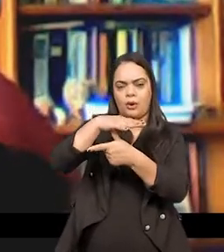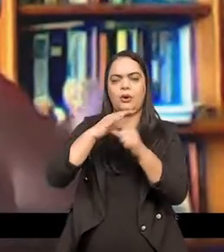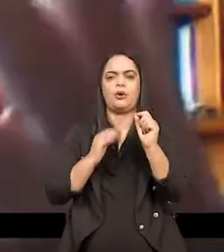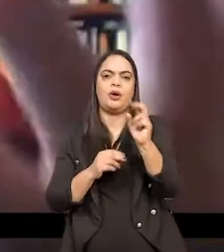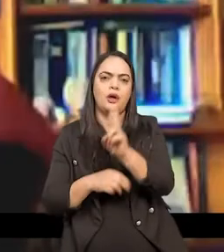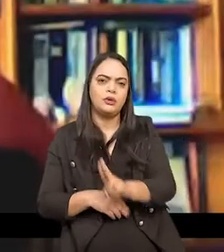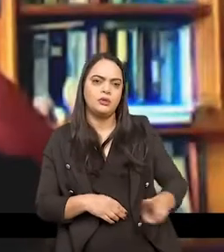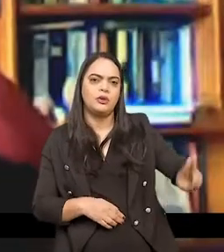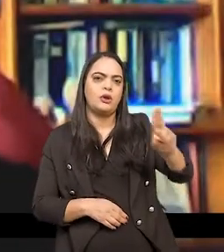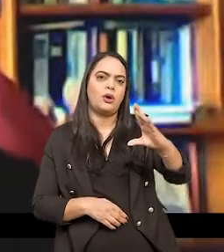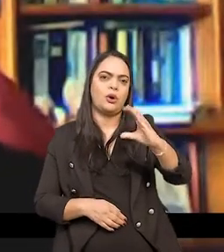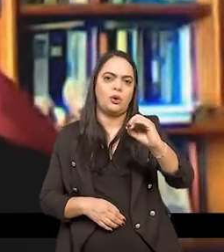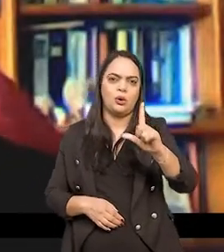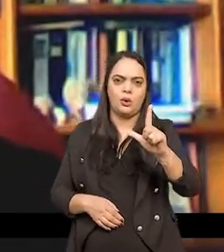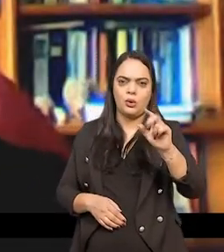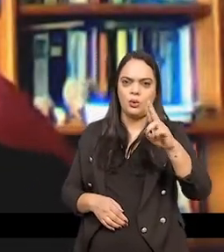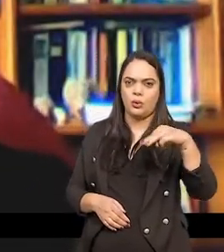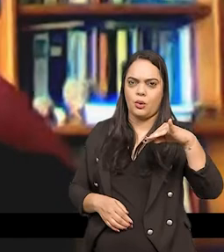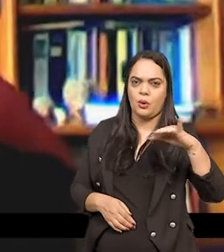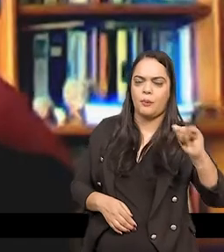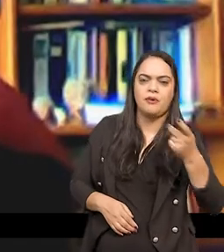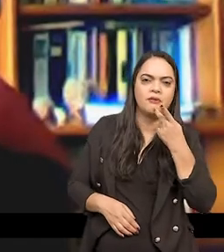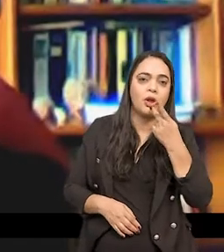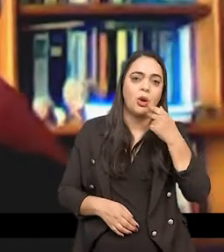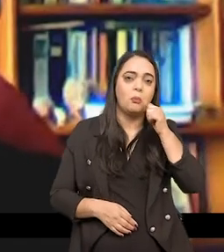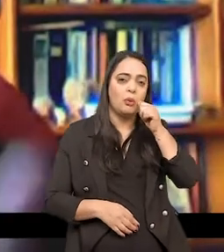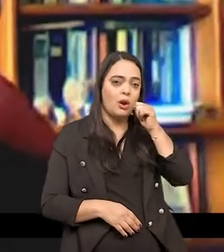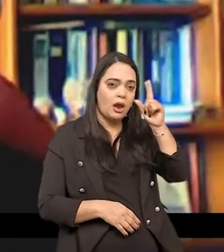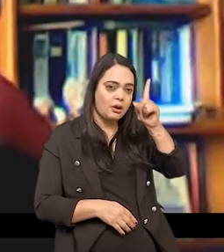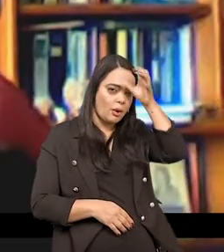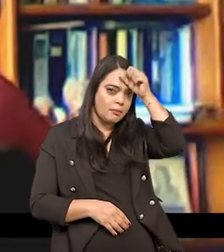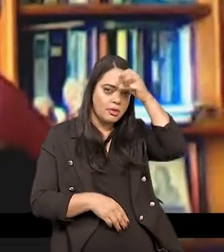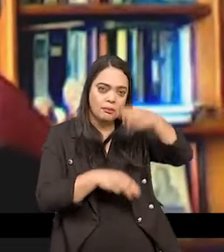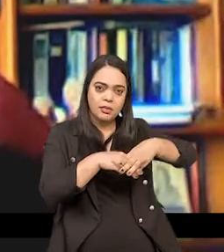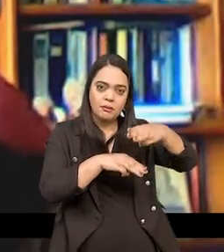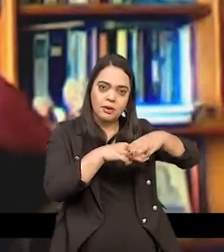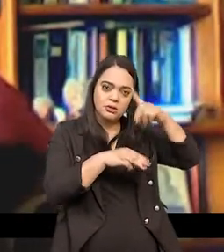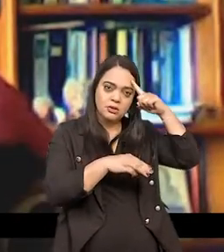as mulheres não aprendem matemática porque têm um cérebro menor. Então, eu estou